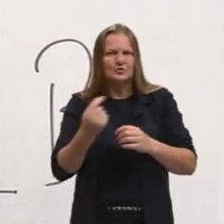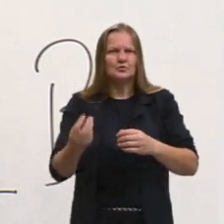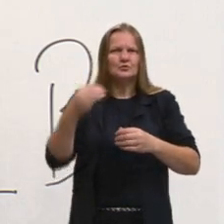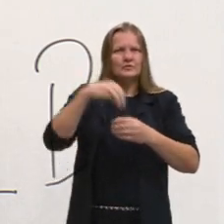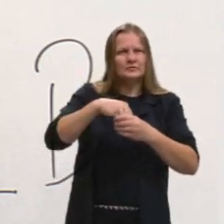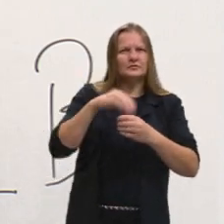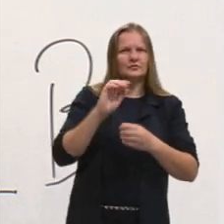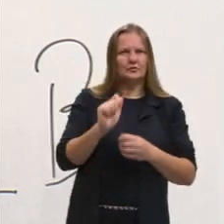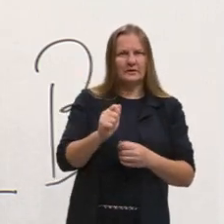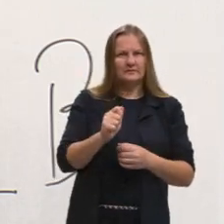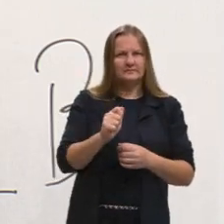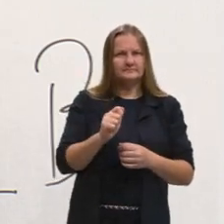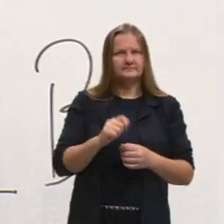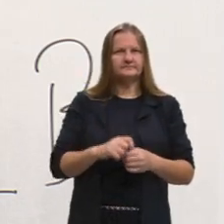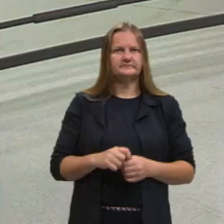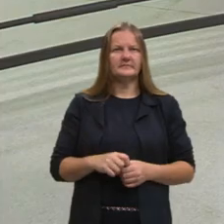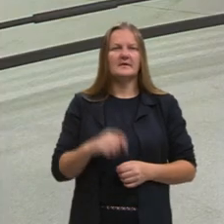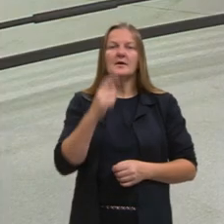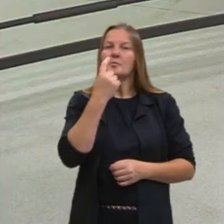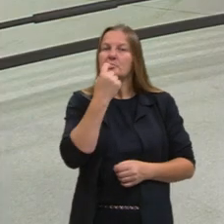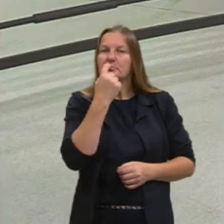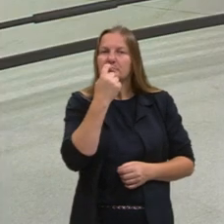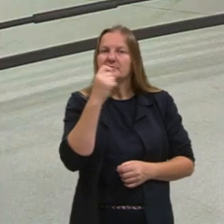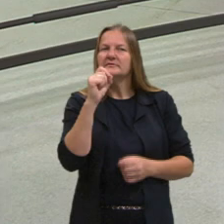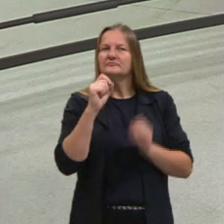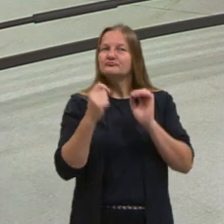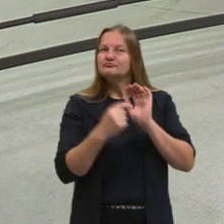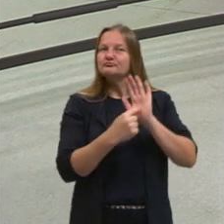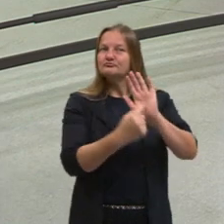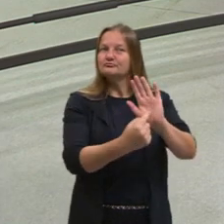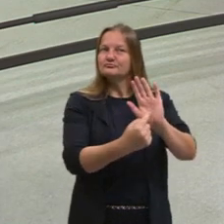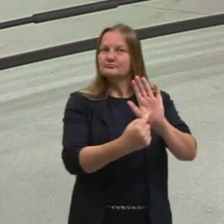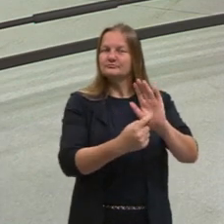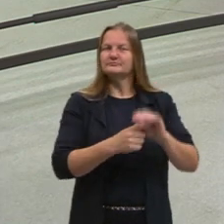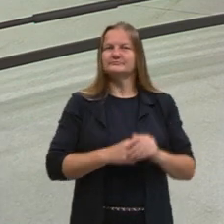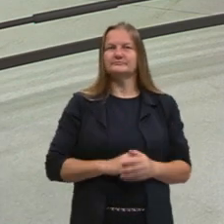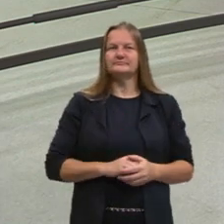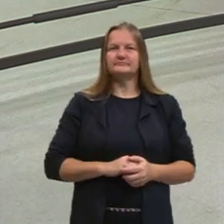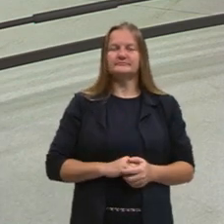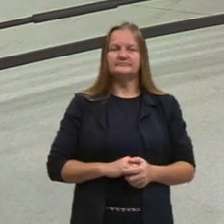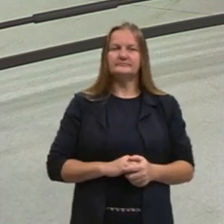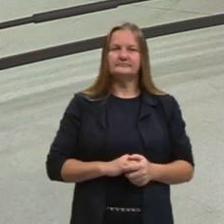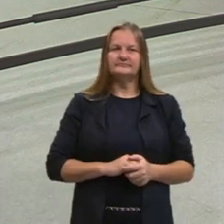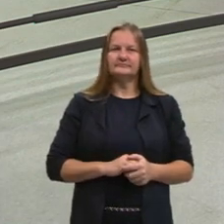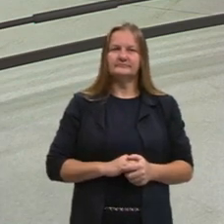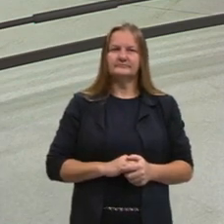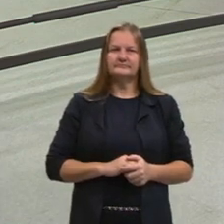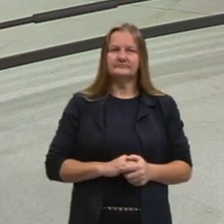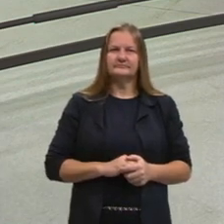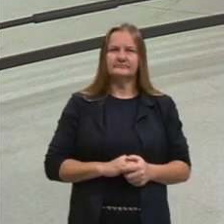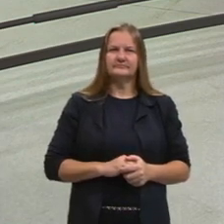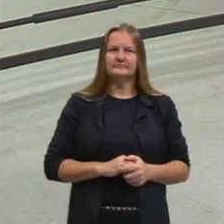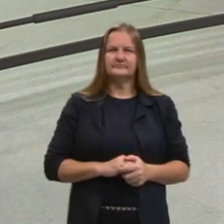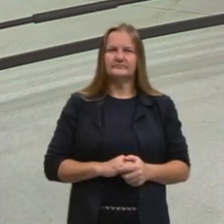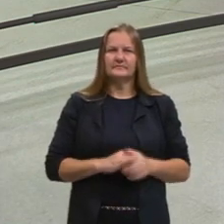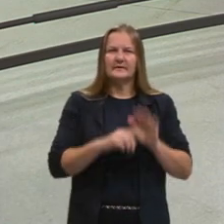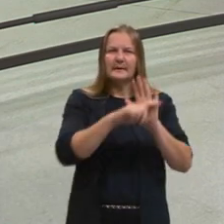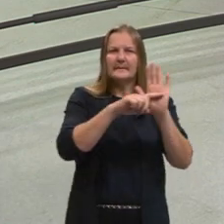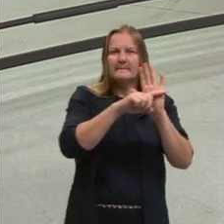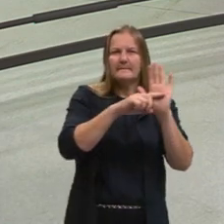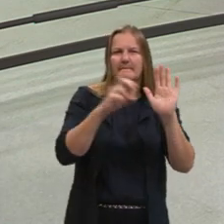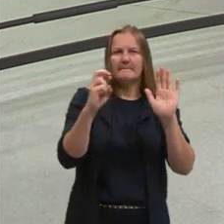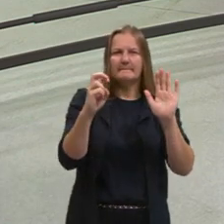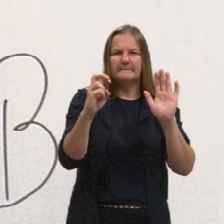e aqui nós podemos destacar vou pegar a canetinha vermelha para facilitar e nós temos que pegar aqui ó o 5 -